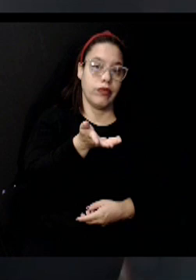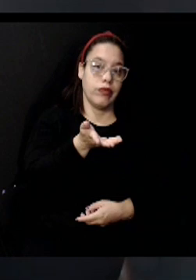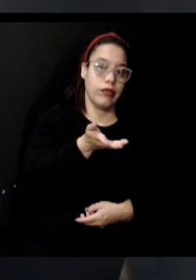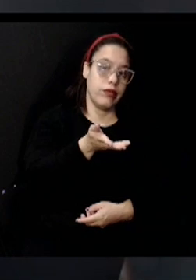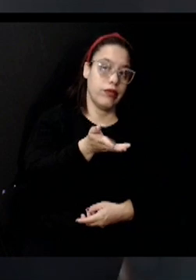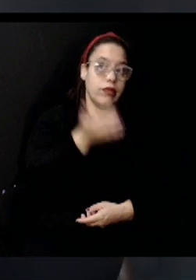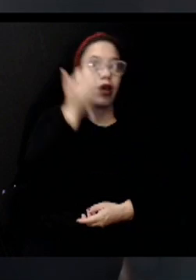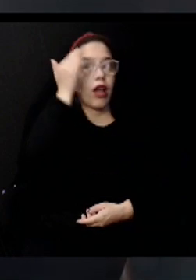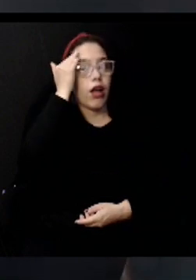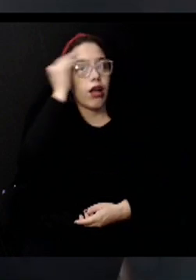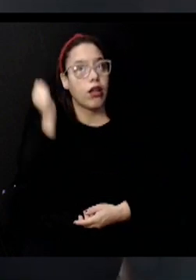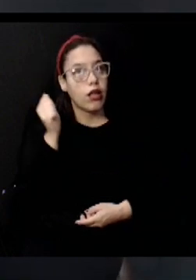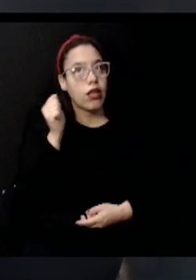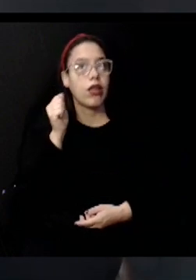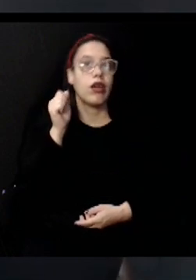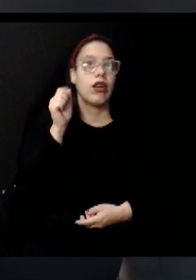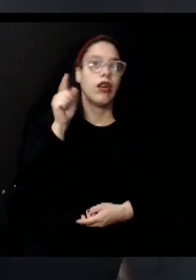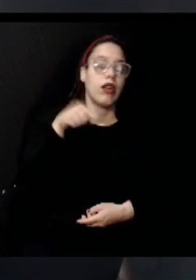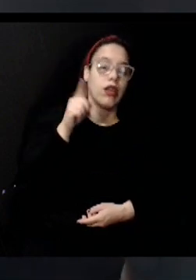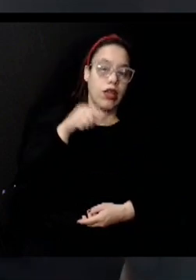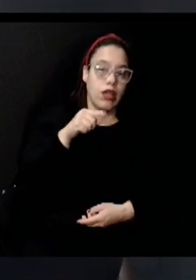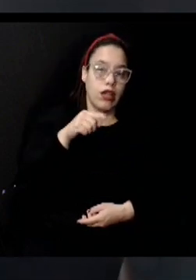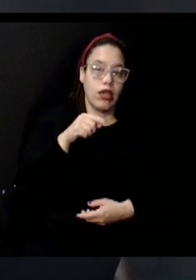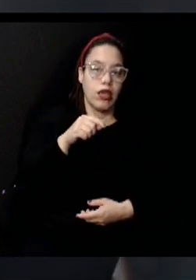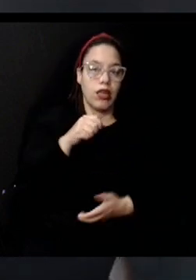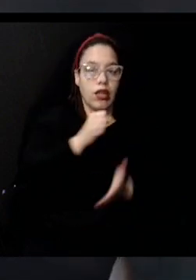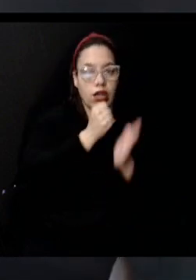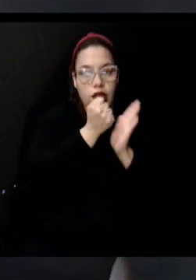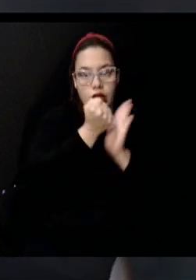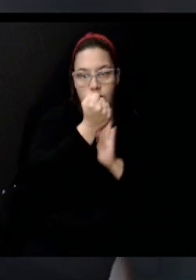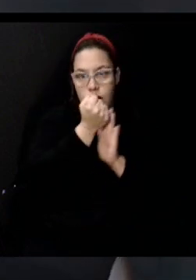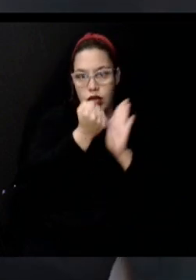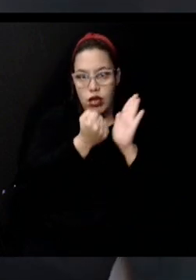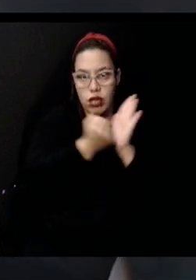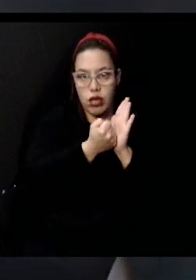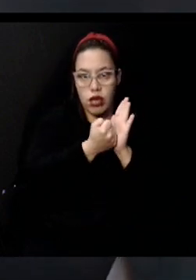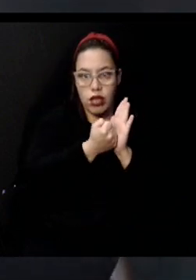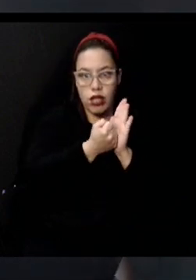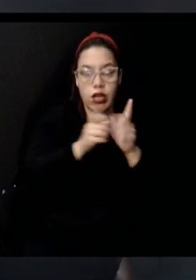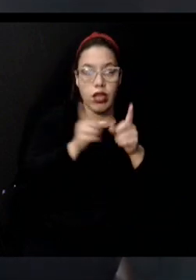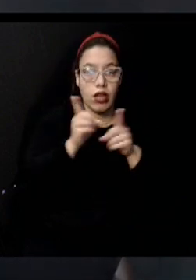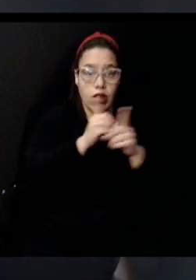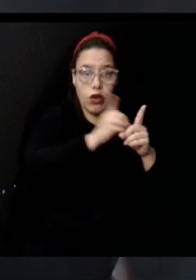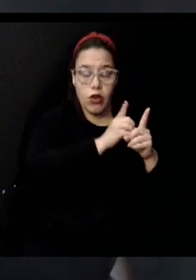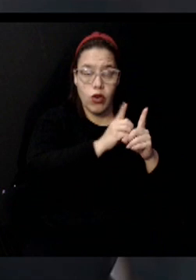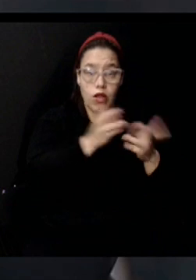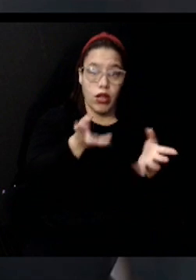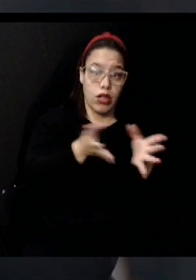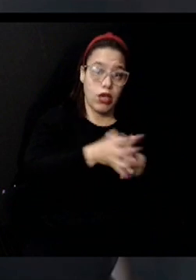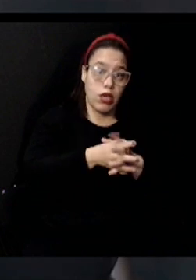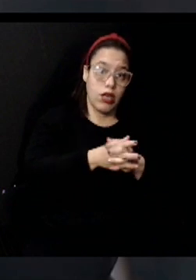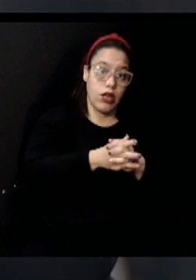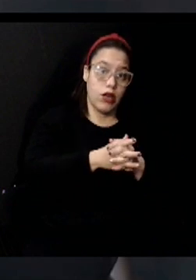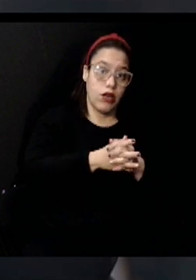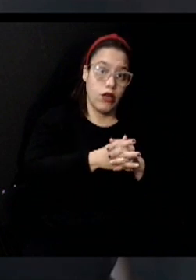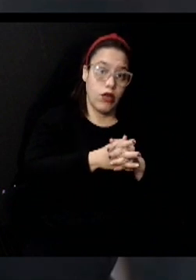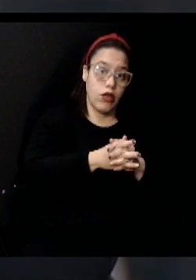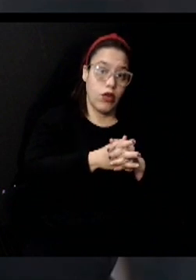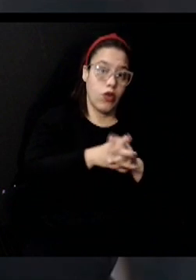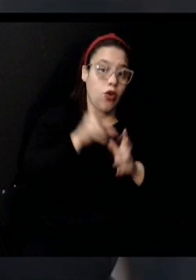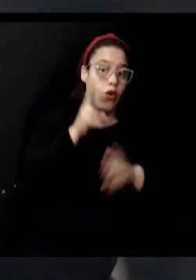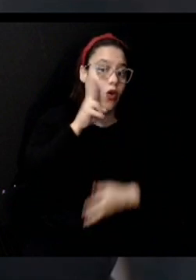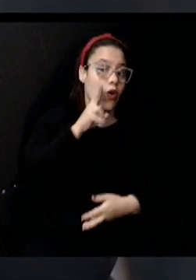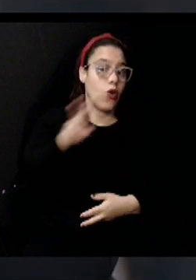é, tem os protocolos deles, Sim. a maneira lá Aham. do atendimento, tudo, né. Então eu vi nessa pessoa